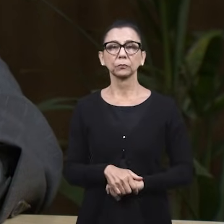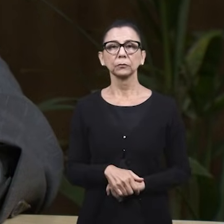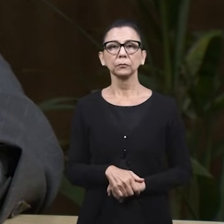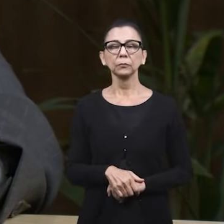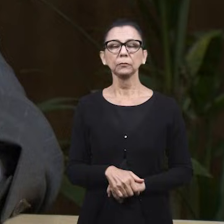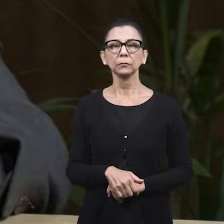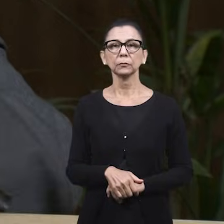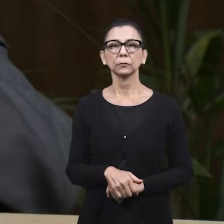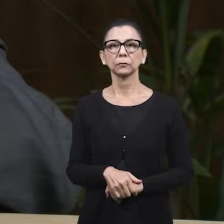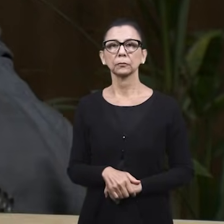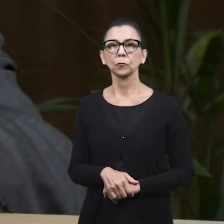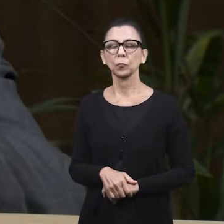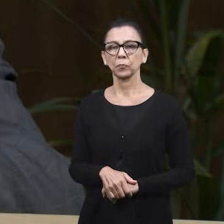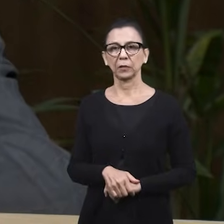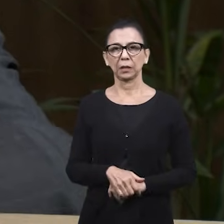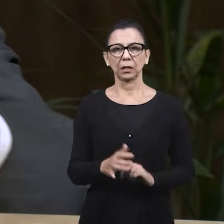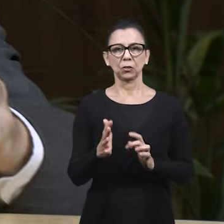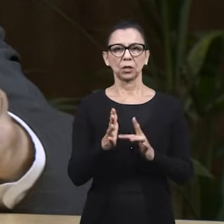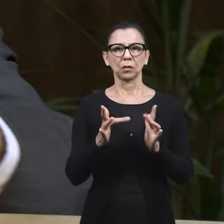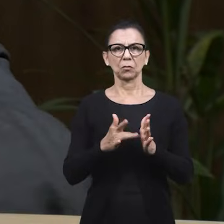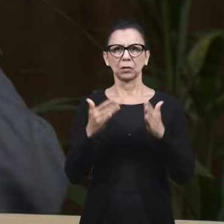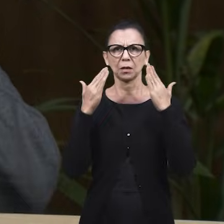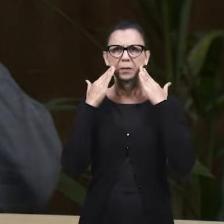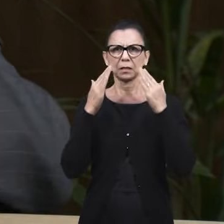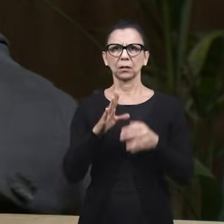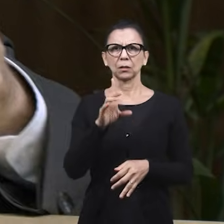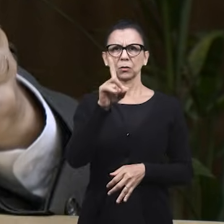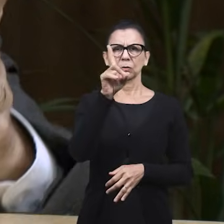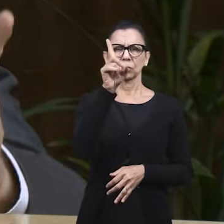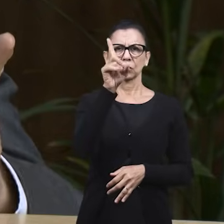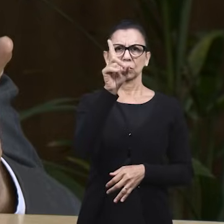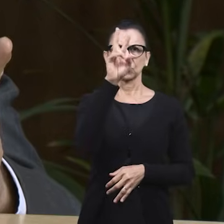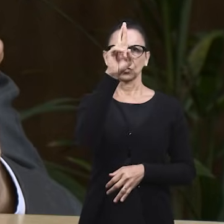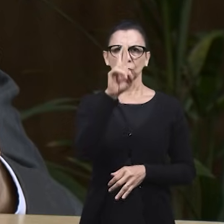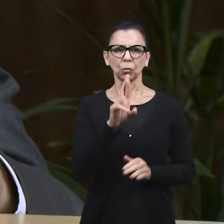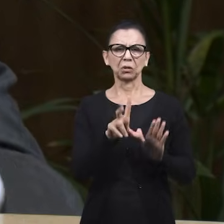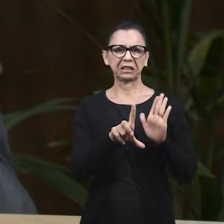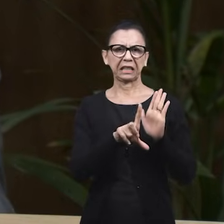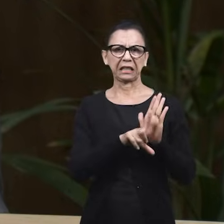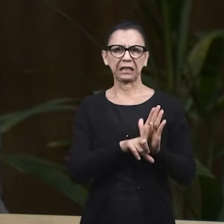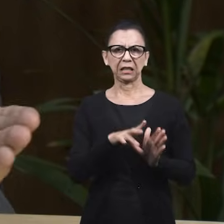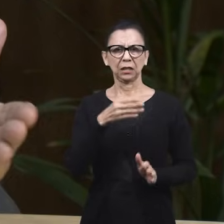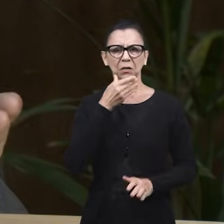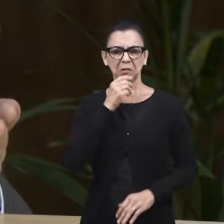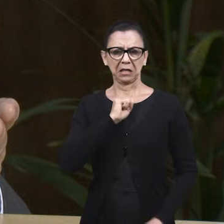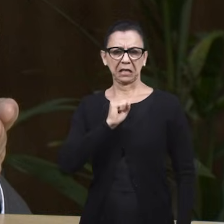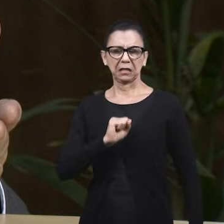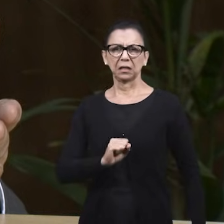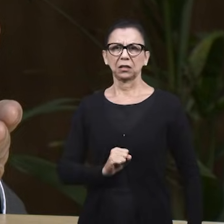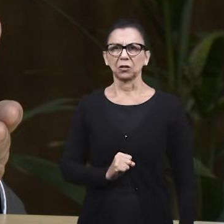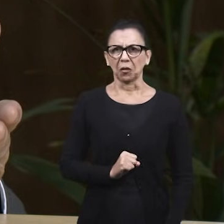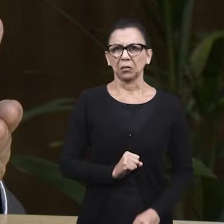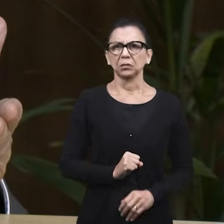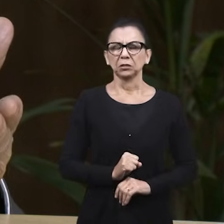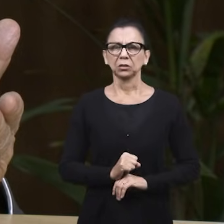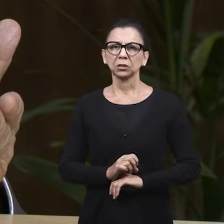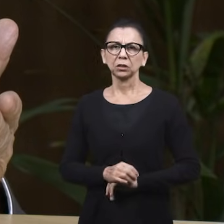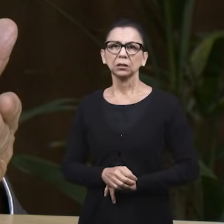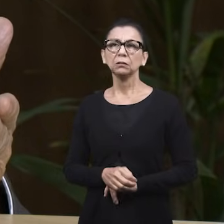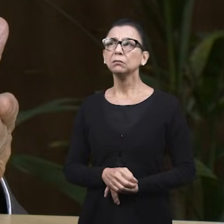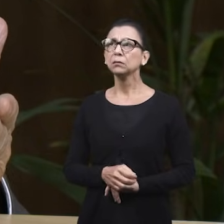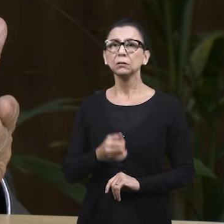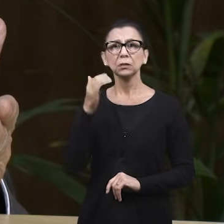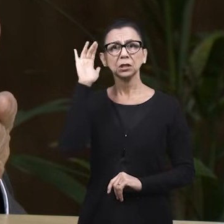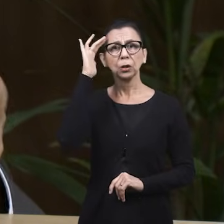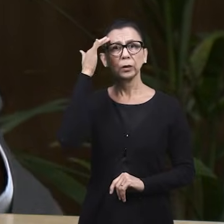disse, perante os doutores da lei, os sacerdotes da lei, que não conseguiam entender quem era o